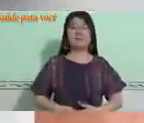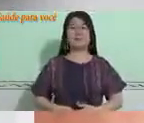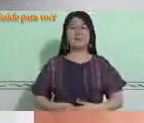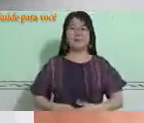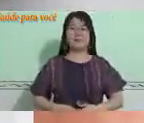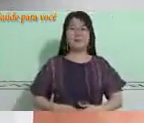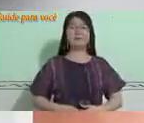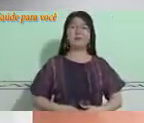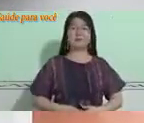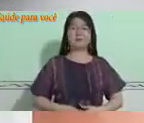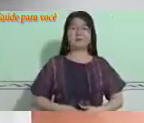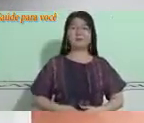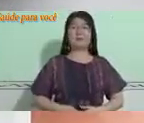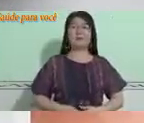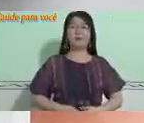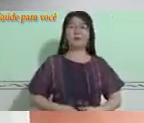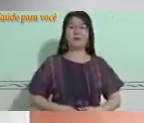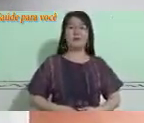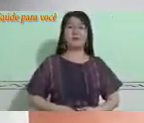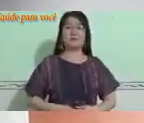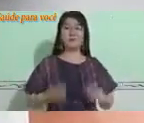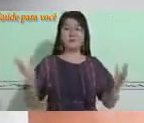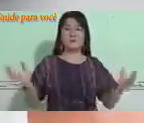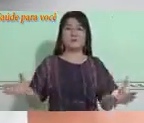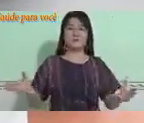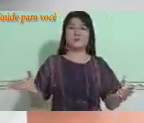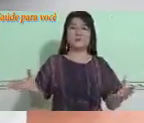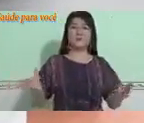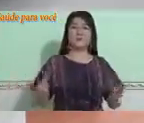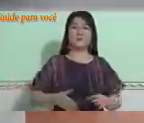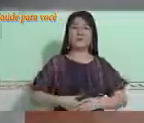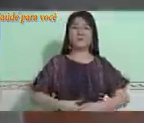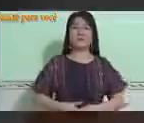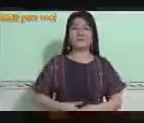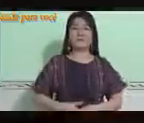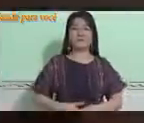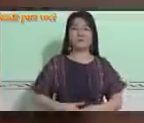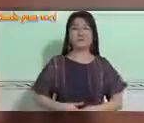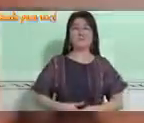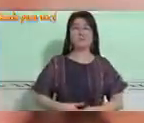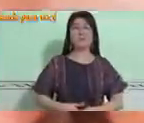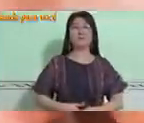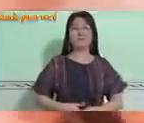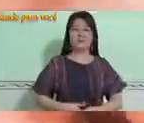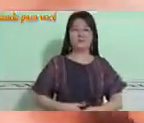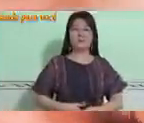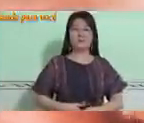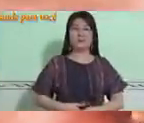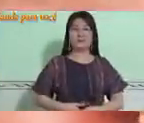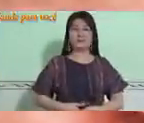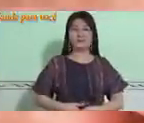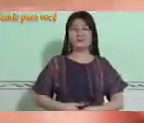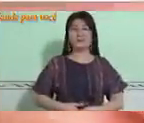Deve-se usar sempre um creme hidratante ou óleo para deslizar melhor as mãos sobre os pés e para que a massagem seja mais agradável